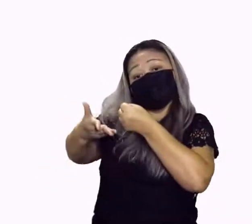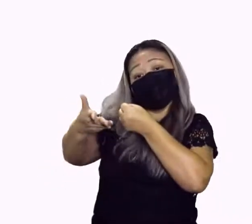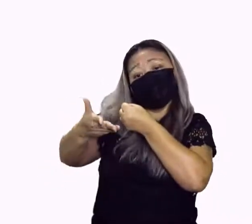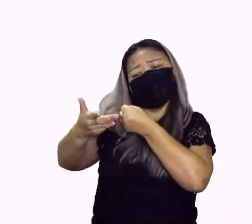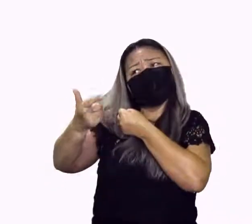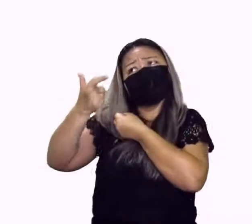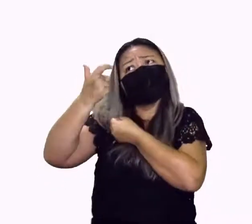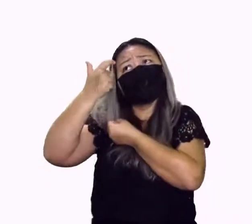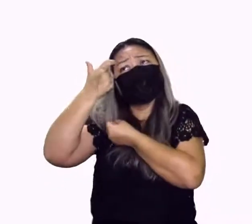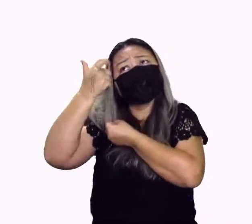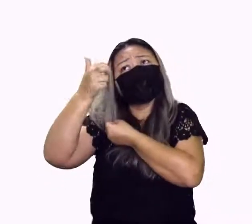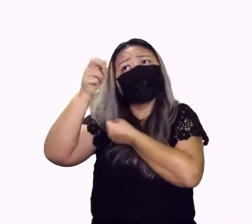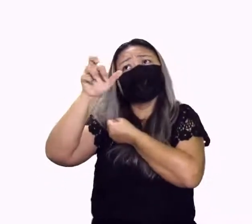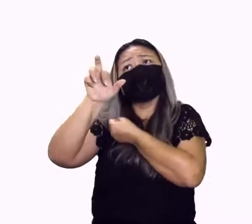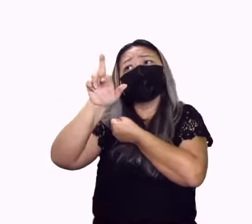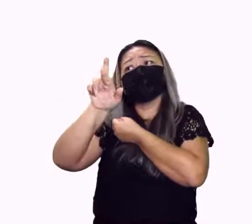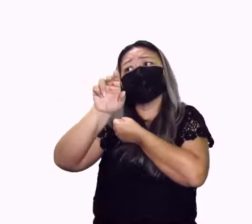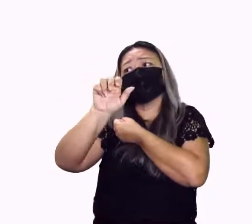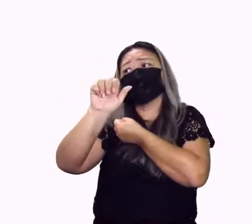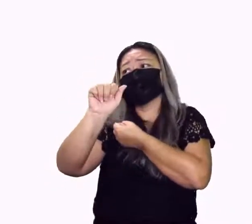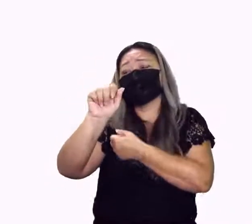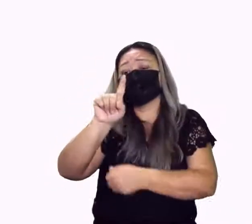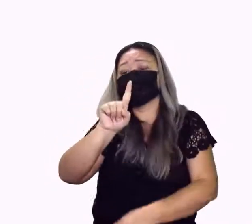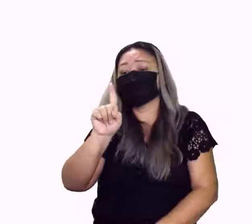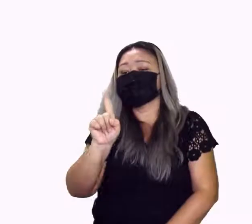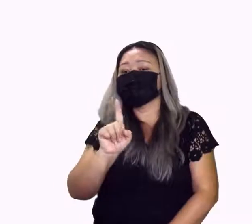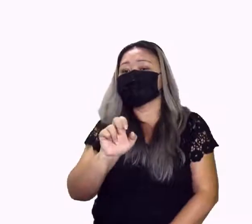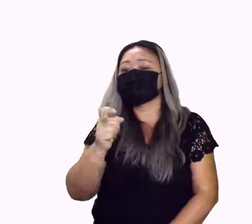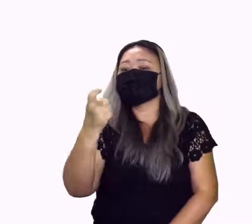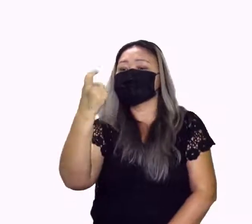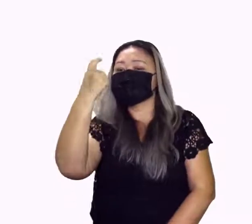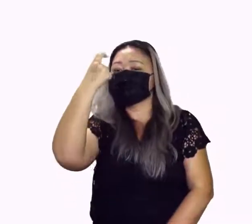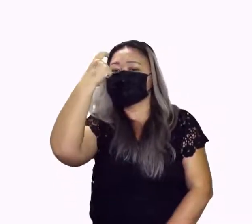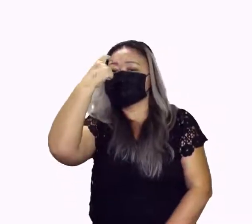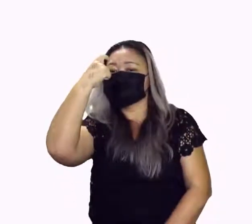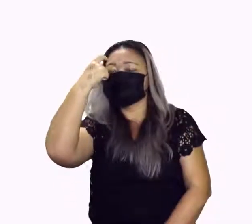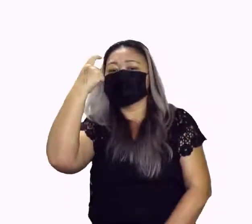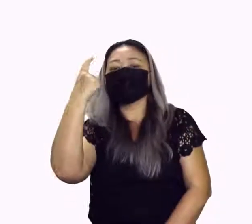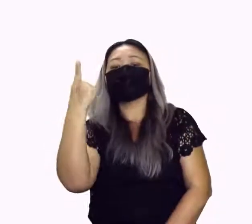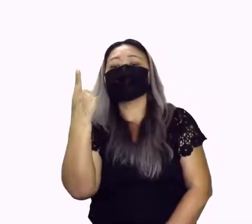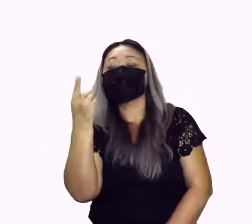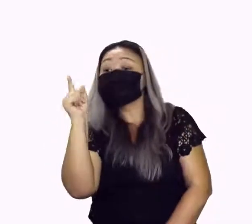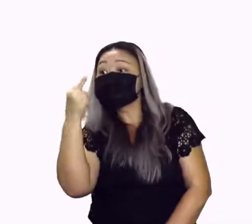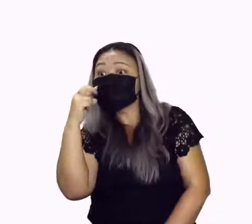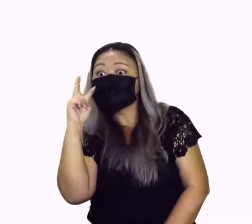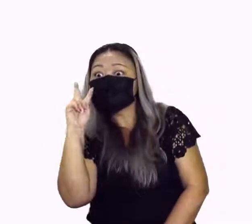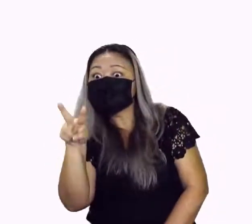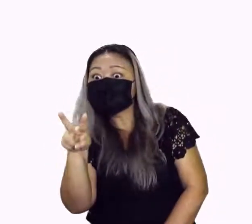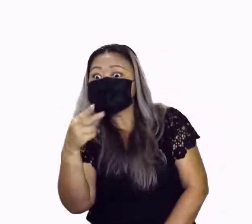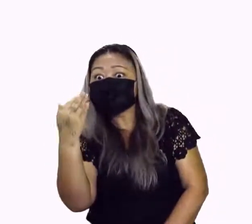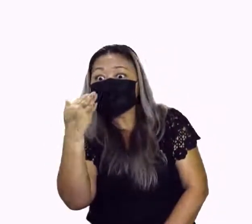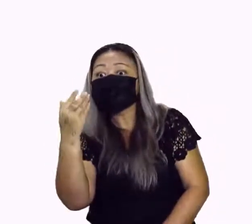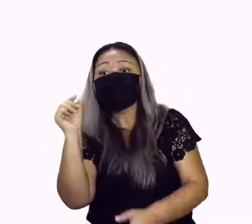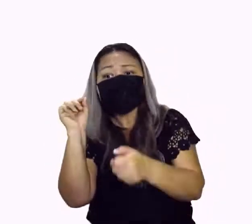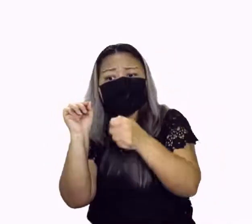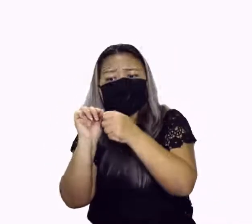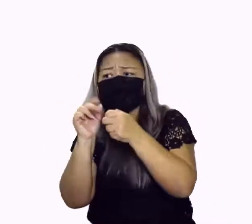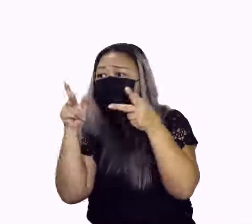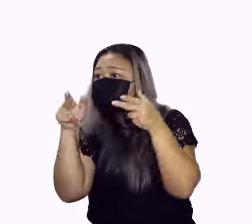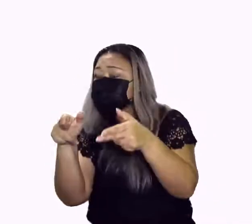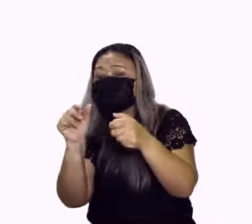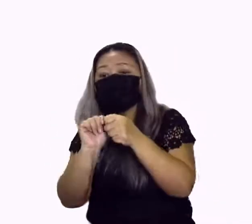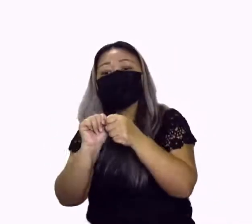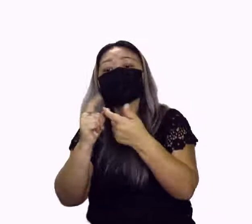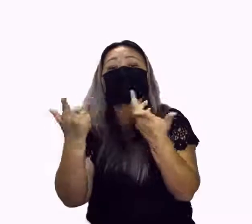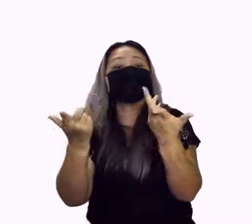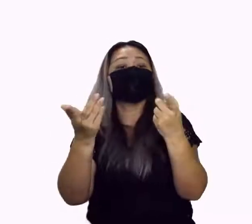fundamentos racionais na mente, né? Das coisas serem como são, na totalidade de tempo. Então, o mito,